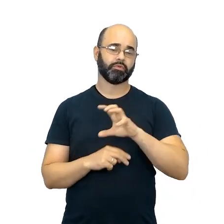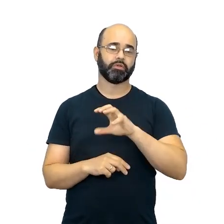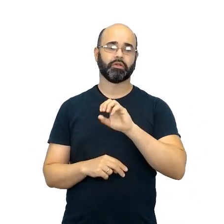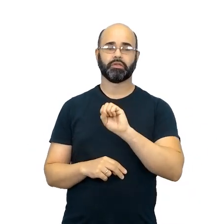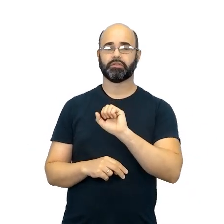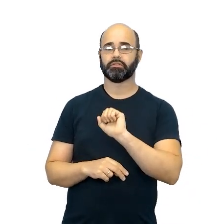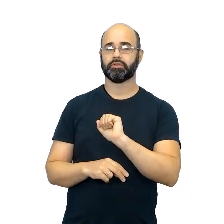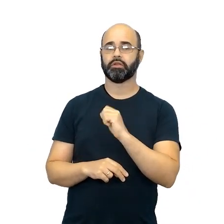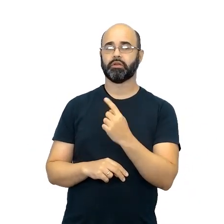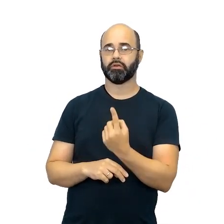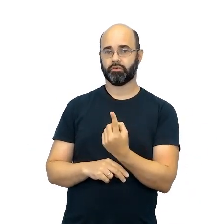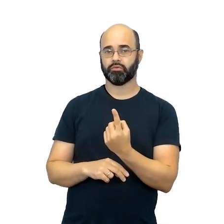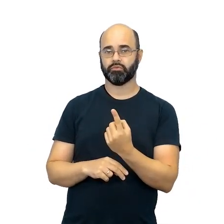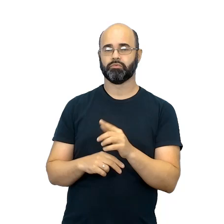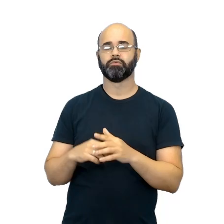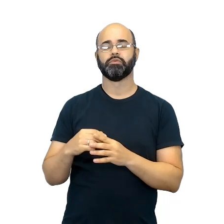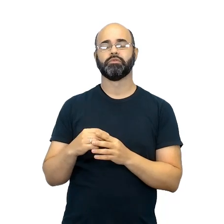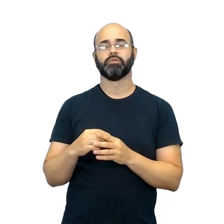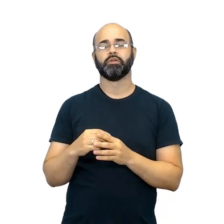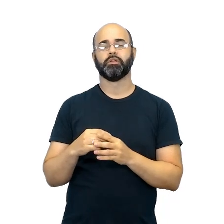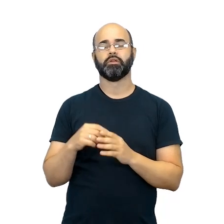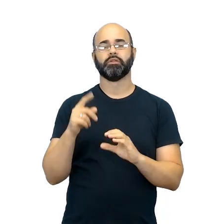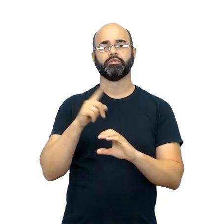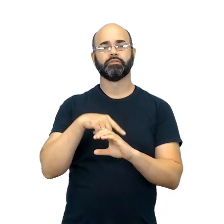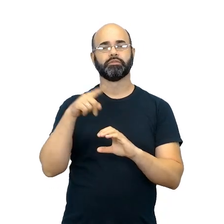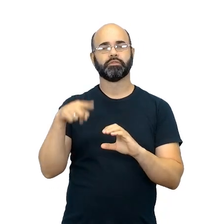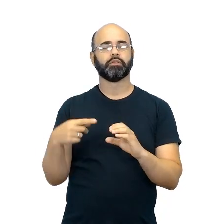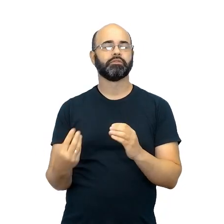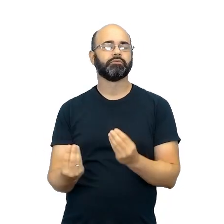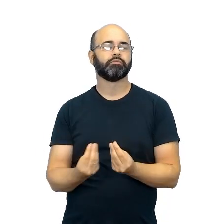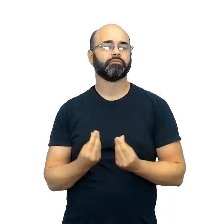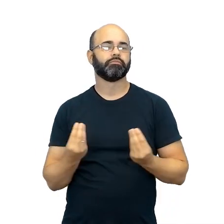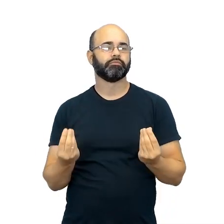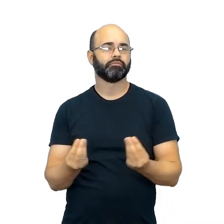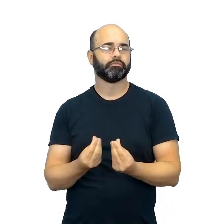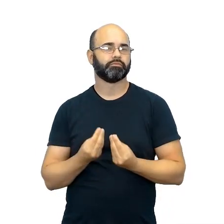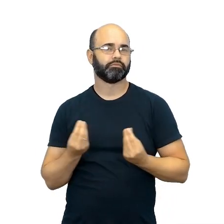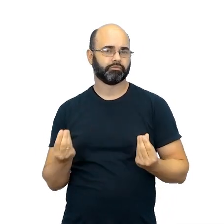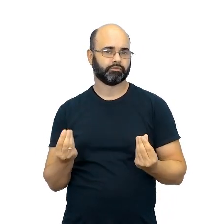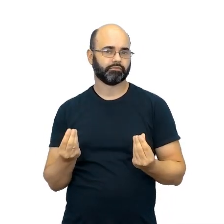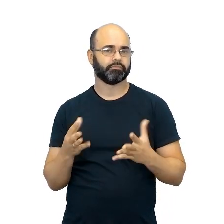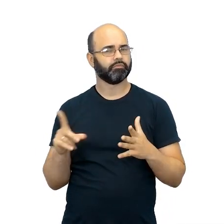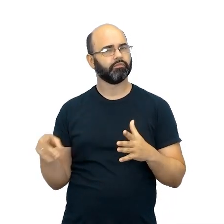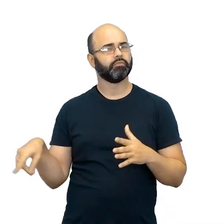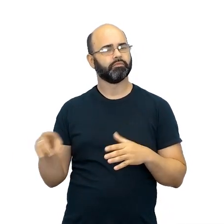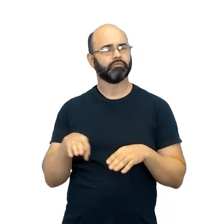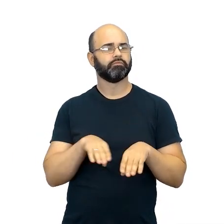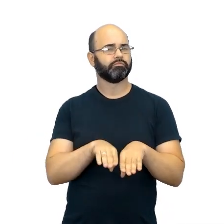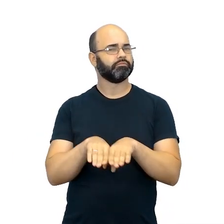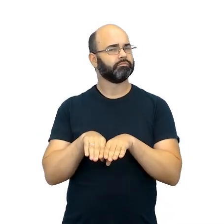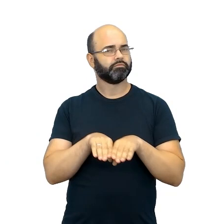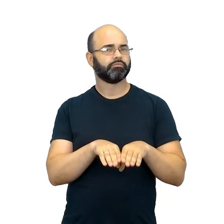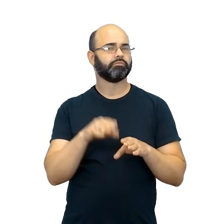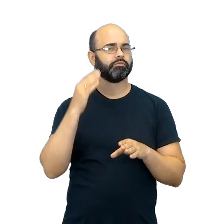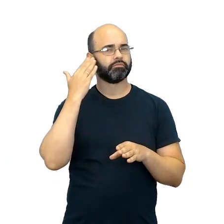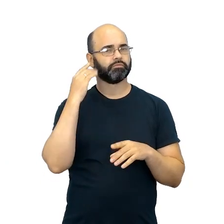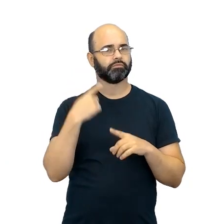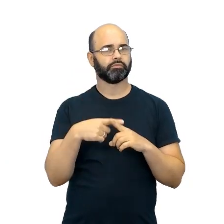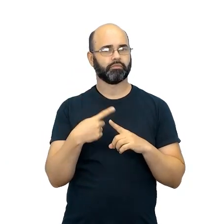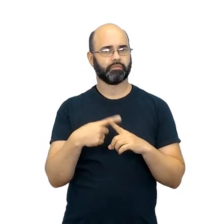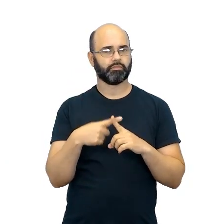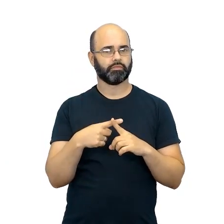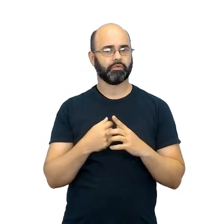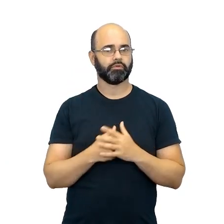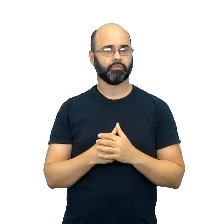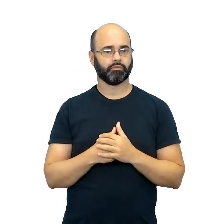a natureza da ciência. E apesar das diferentes denominações, há relativo consenso de que esses aspectos fundamentais sobre a